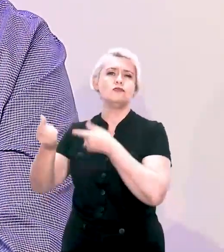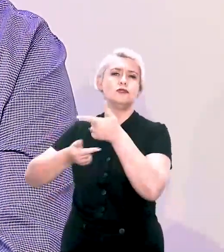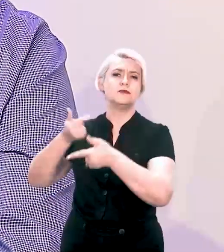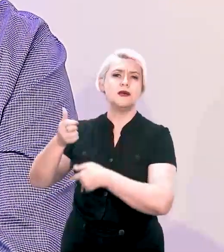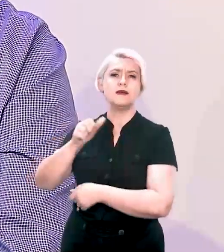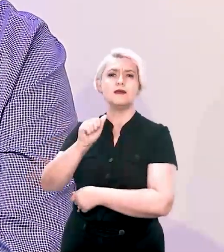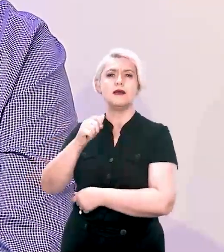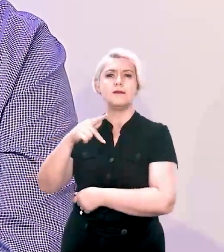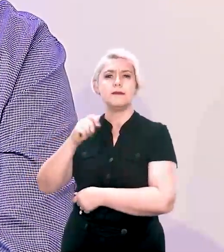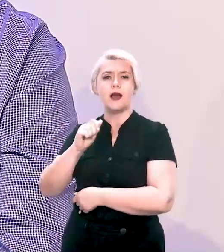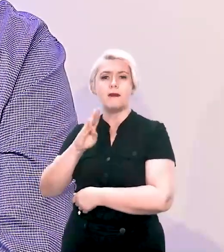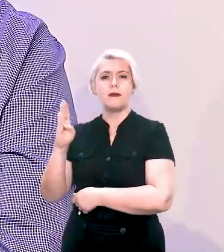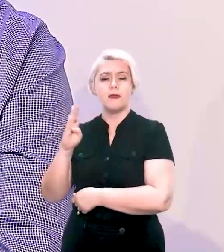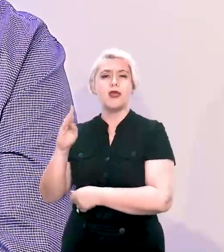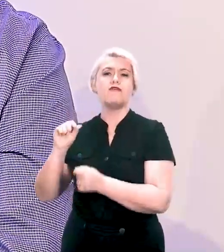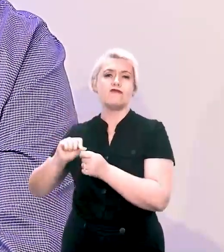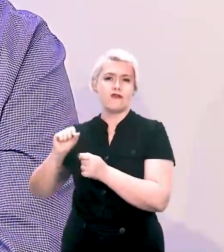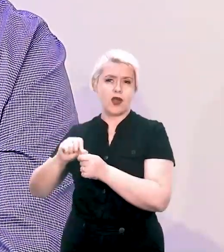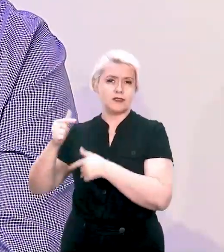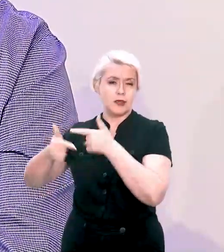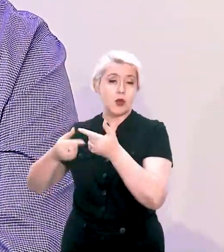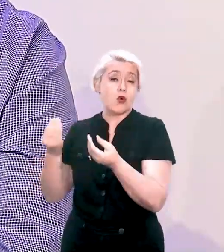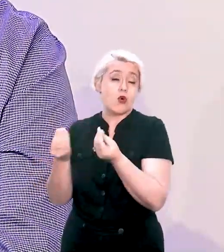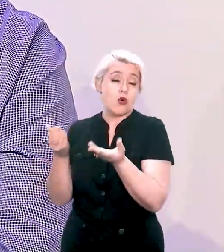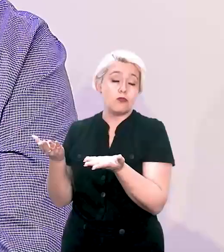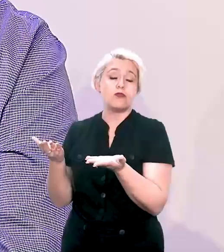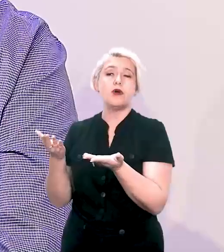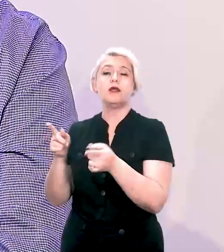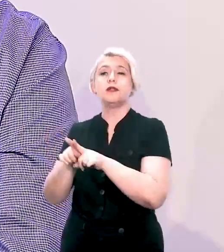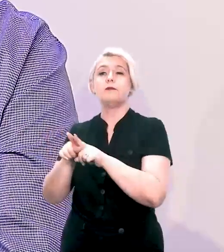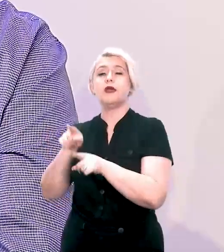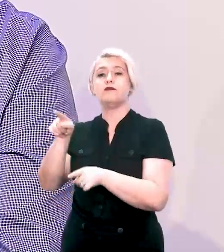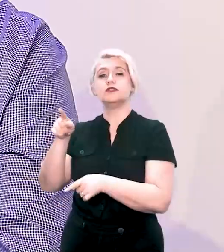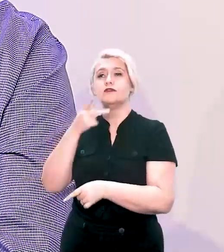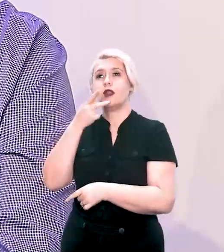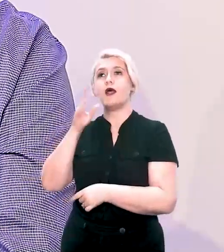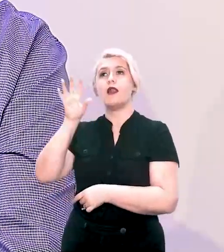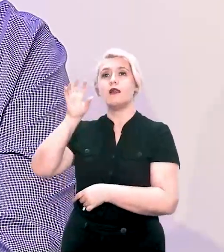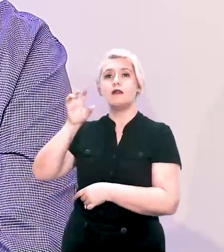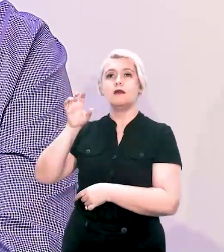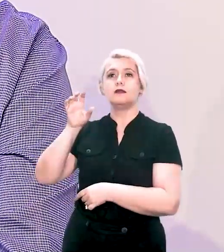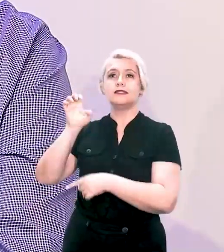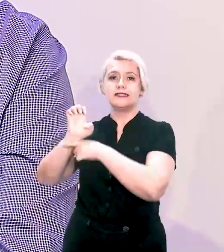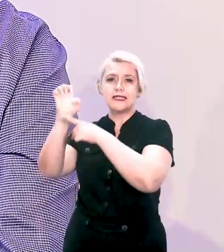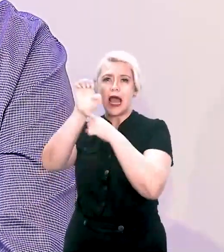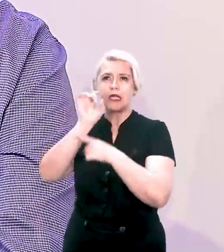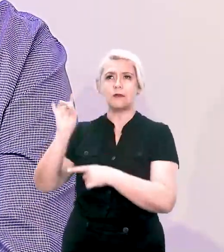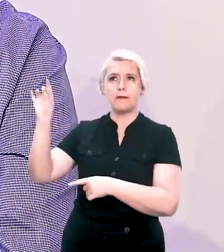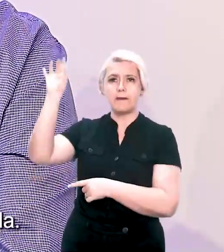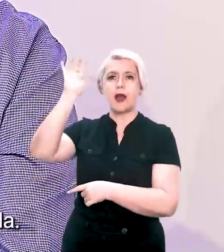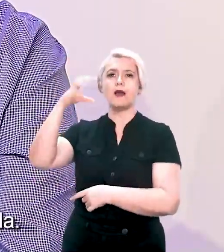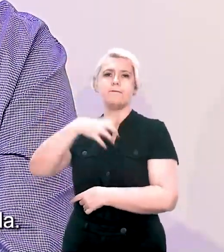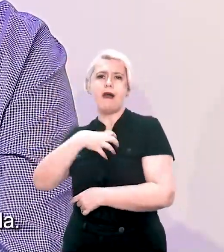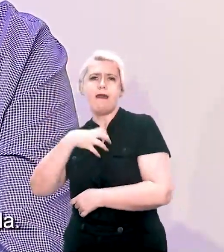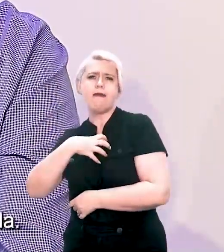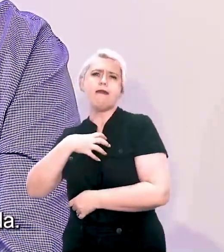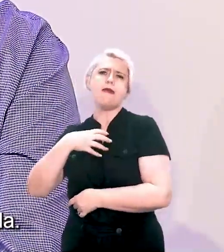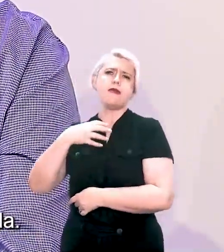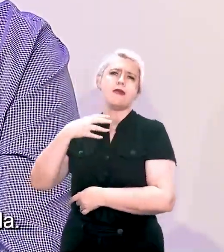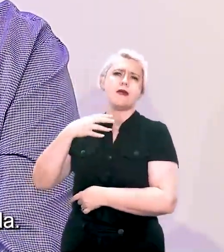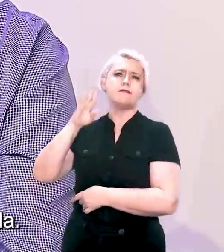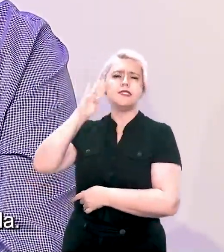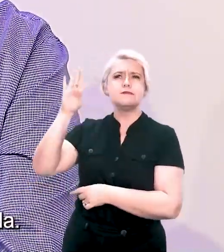faz. E se você pudesse, assim, só, olha, lá na Bahia nós nos destacamos nessa área, lá